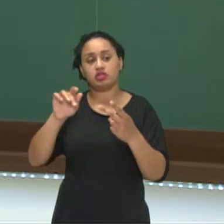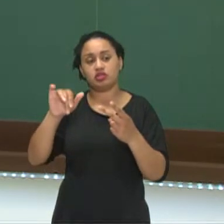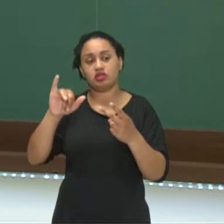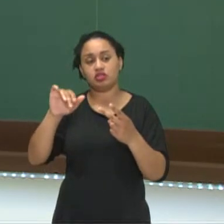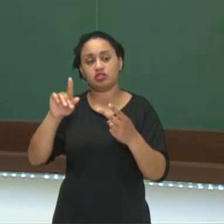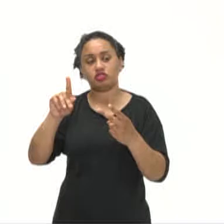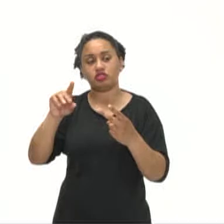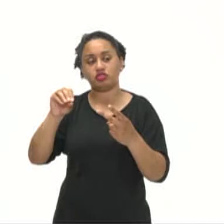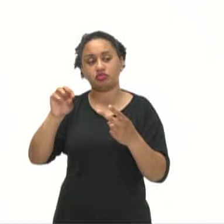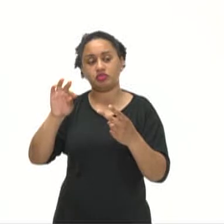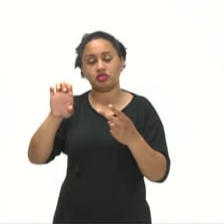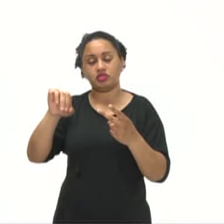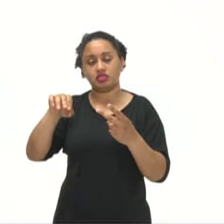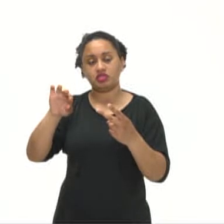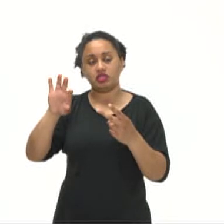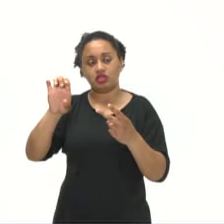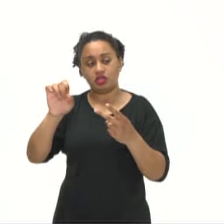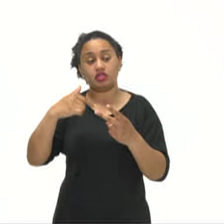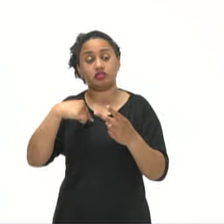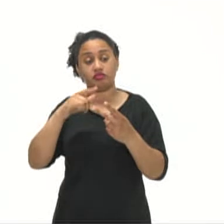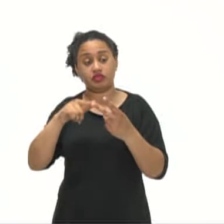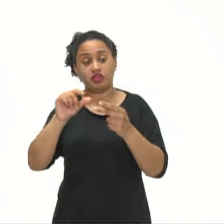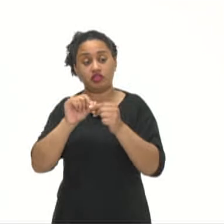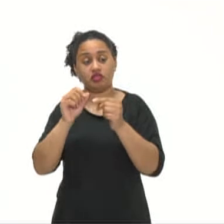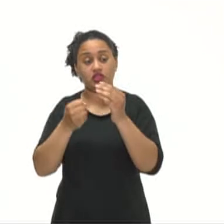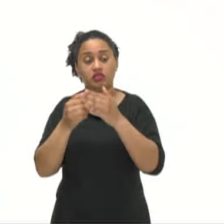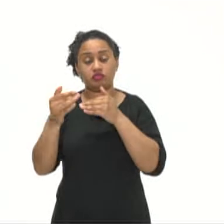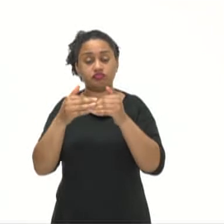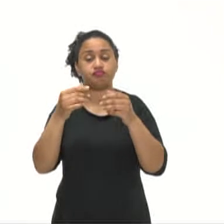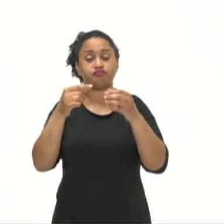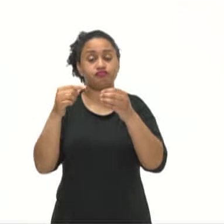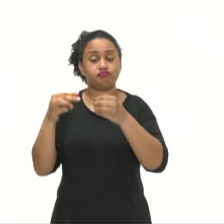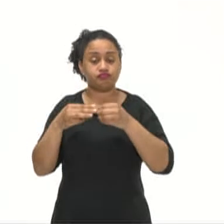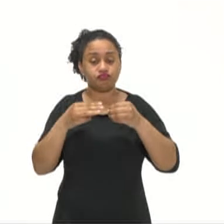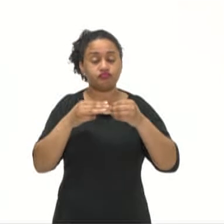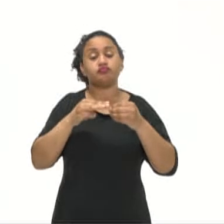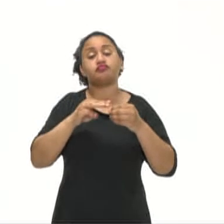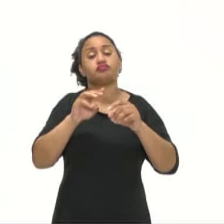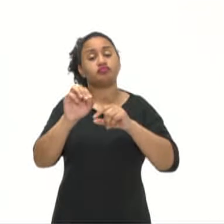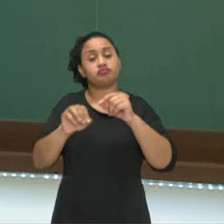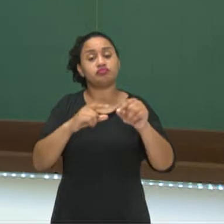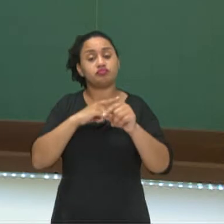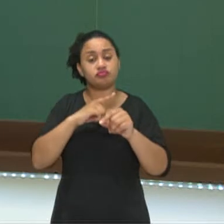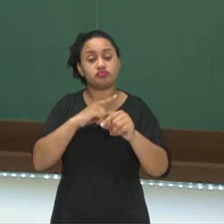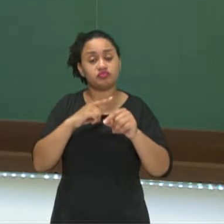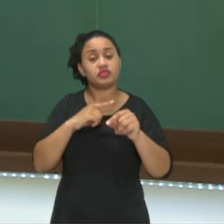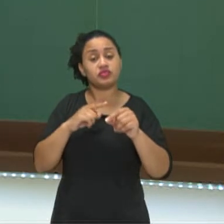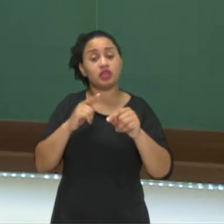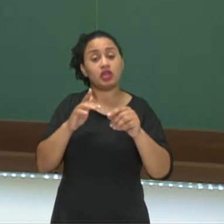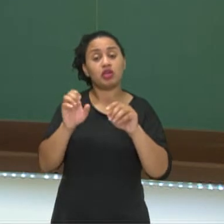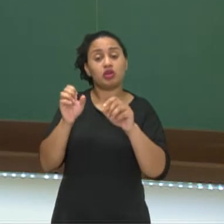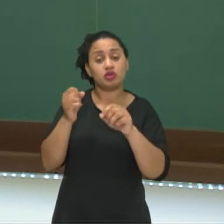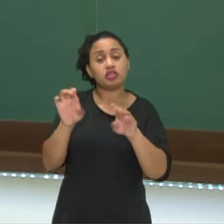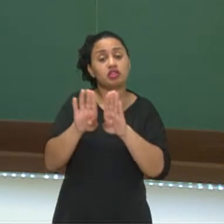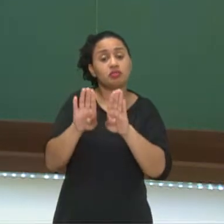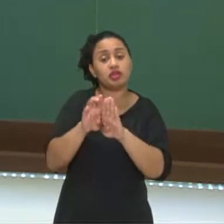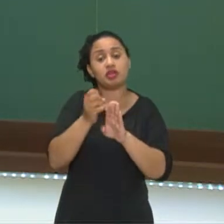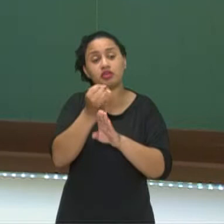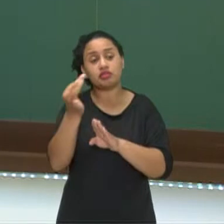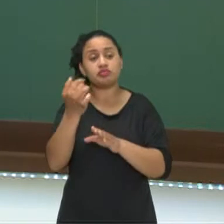são aquelas que formam qualquer célula do organismo até aqueles tecidos extraembrionários que nós vimos, os